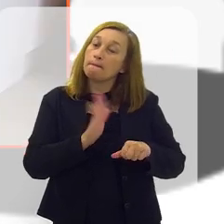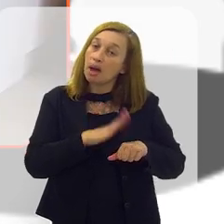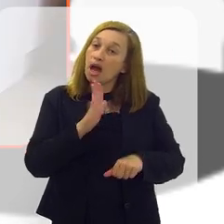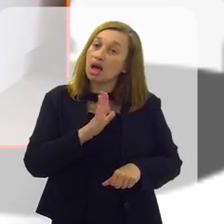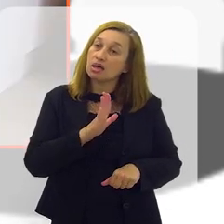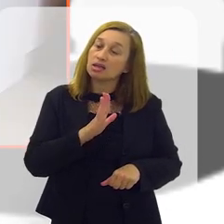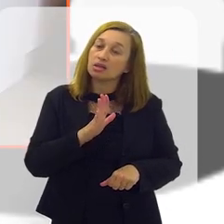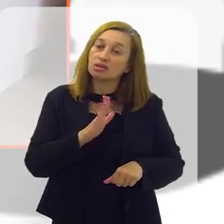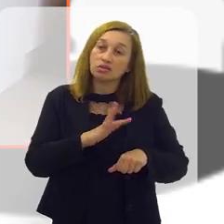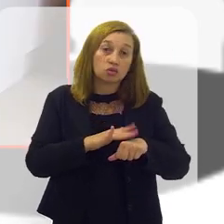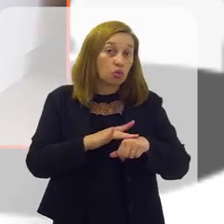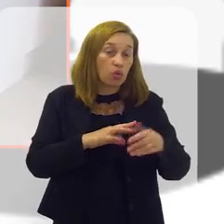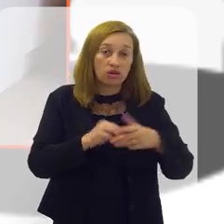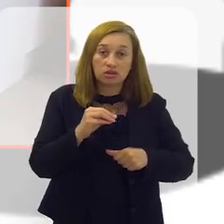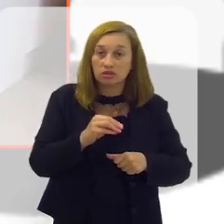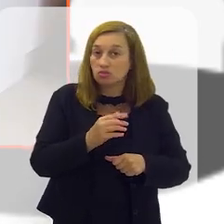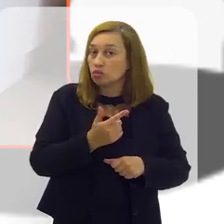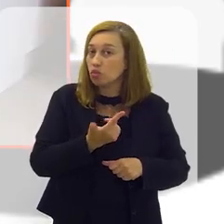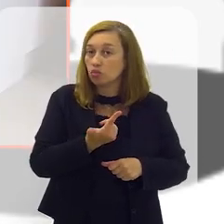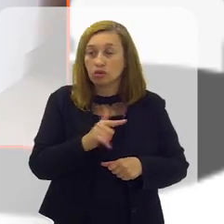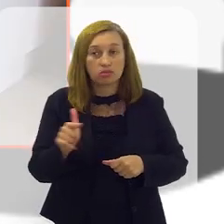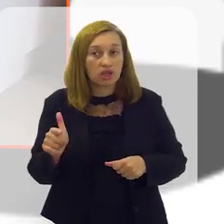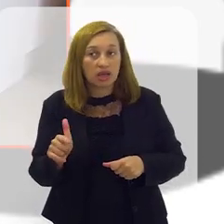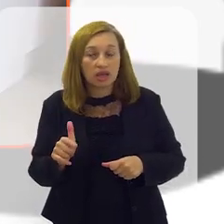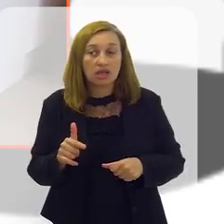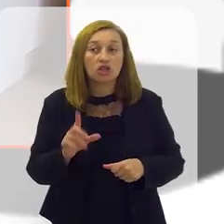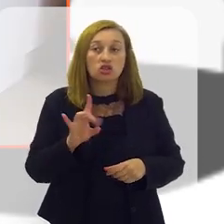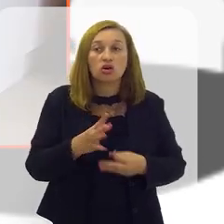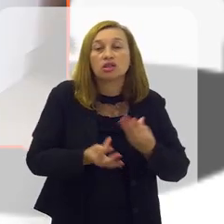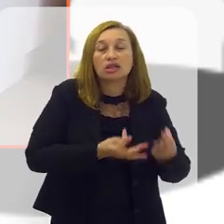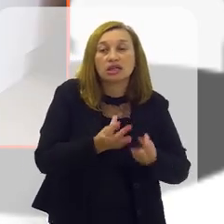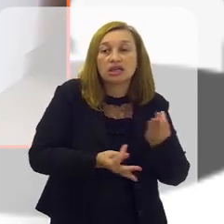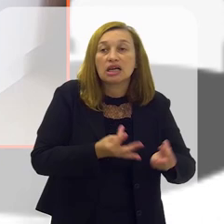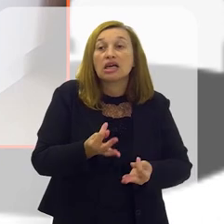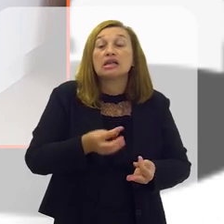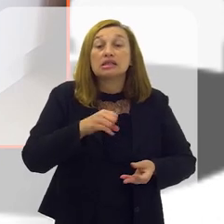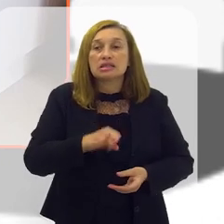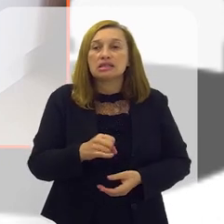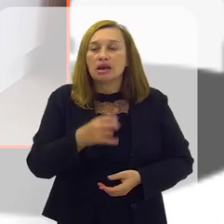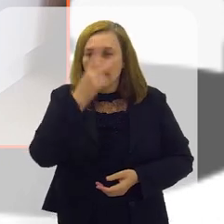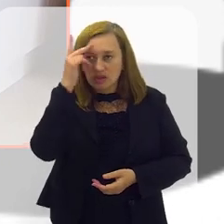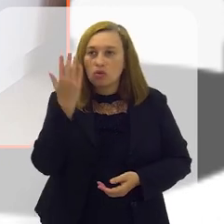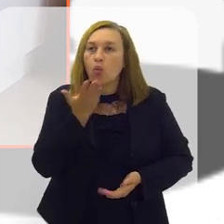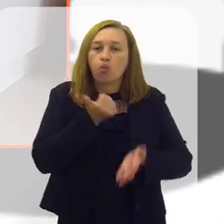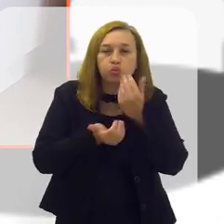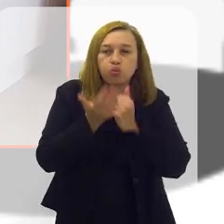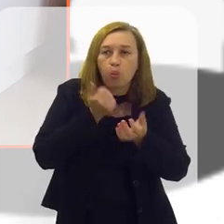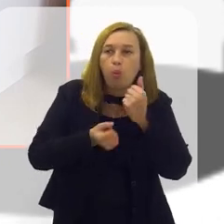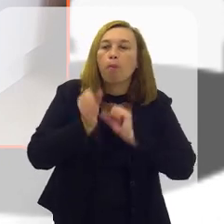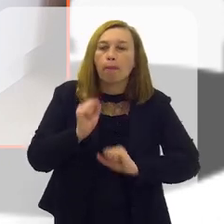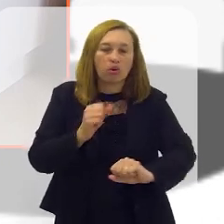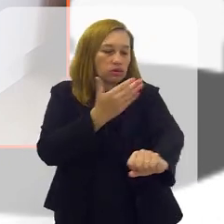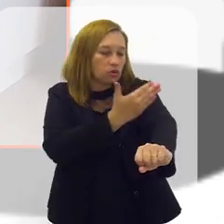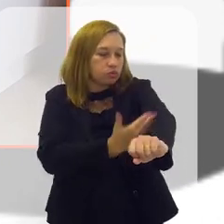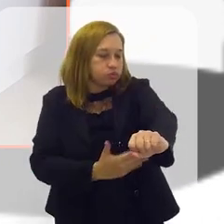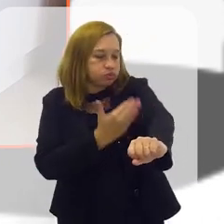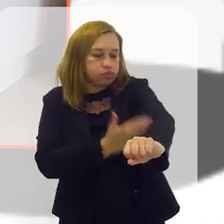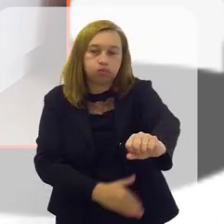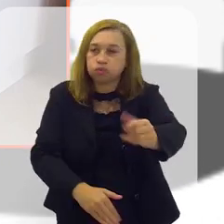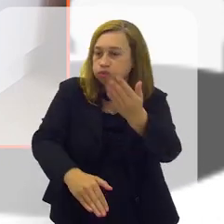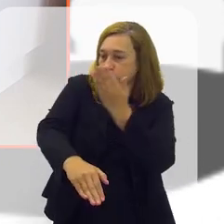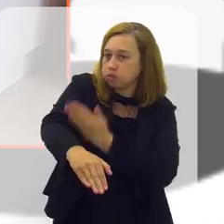doença progressiva, a doença não tem cura, ela tem tratamento. E a pessoa ali, se ela continua comendo açúcar, ela pode amputar um